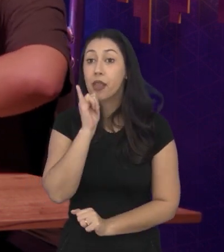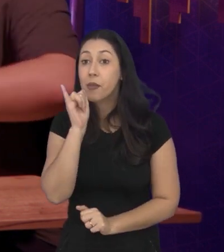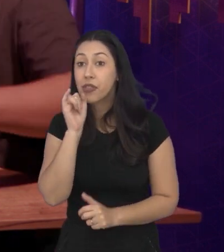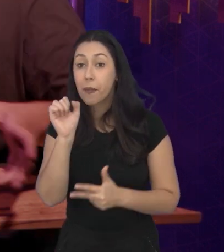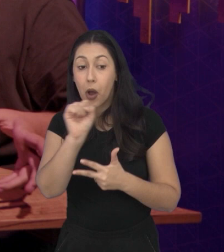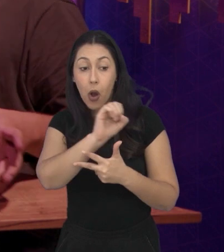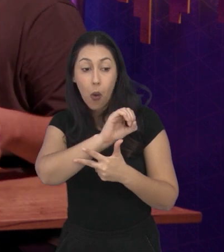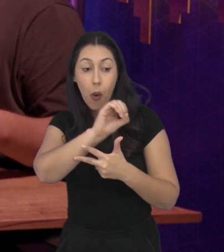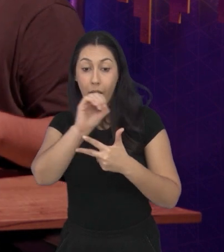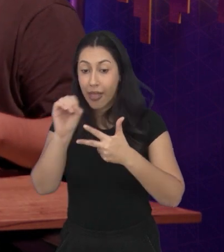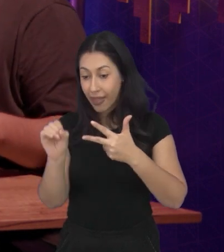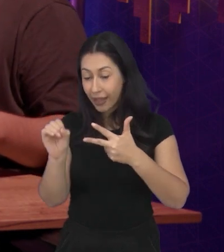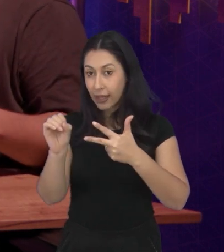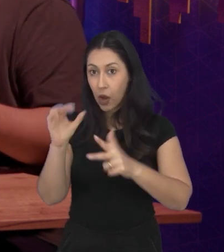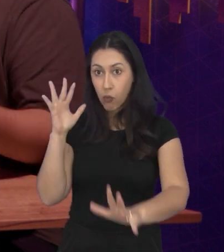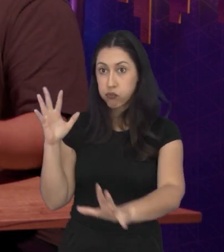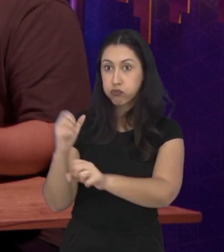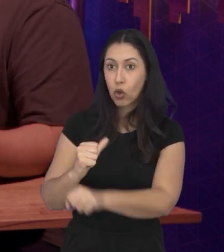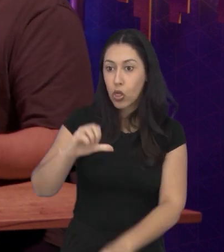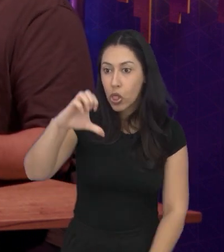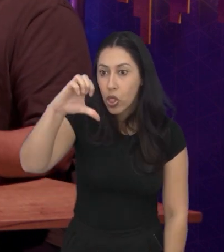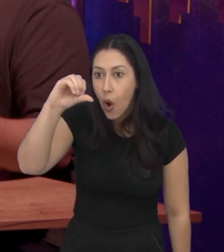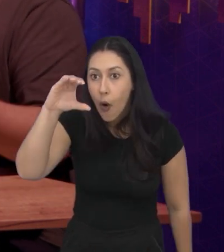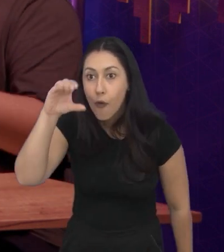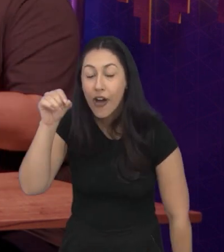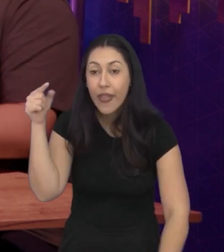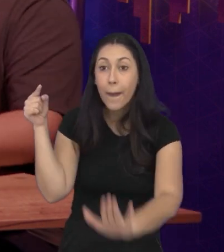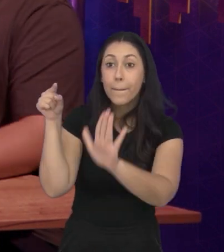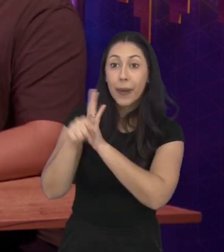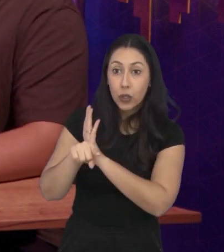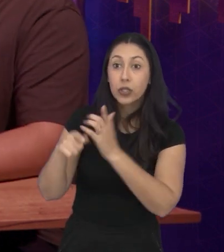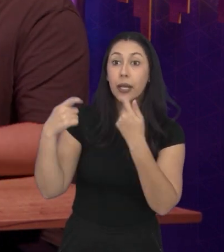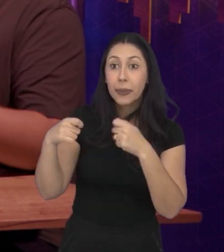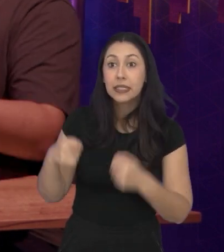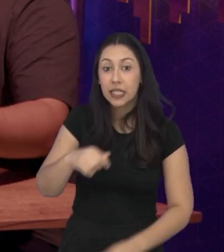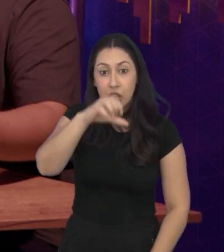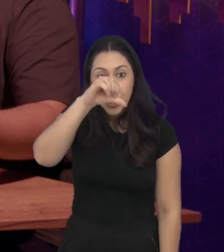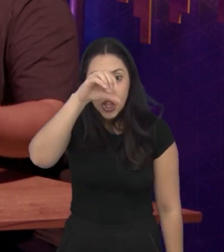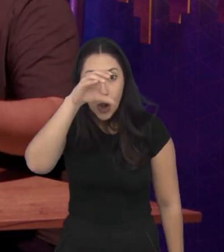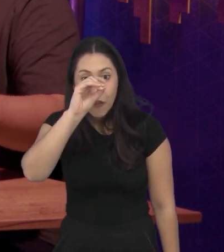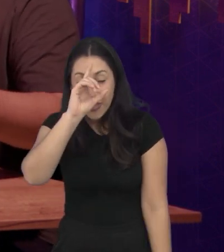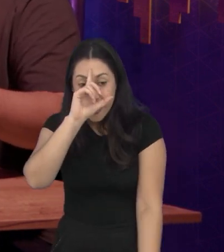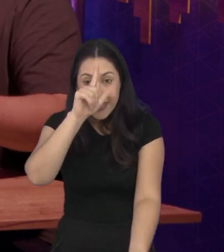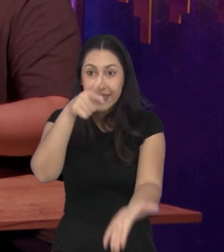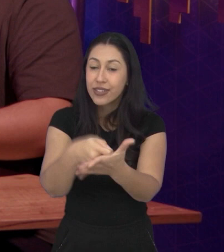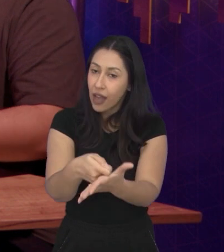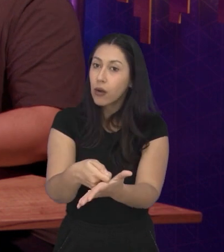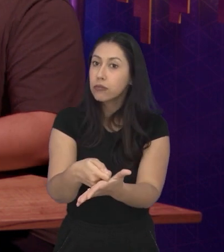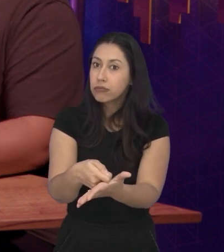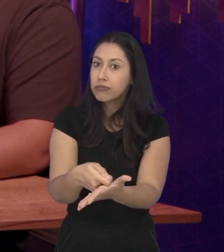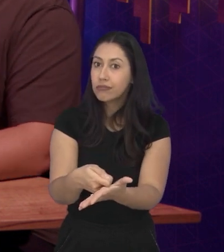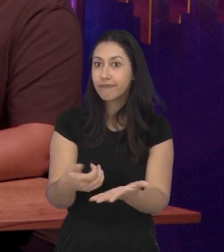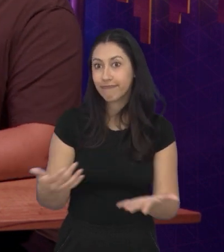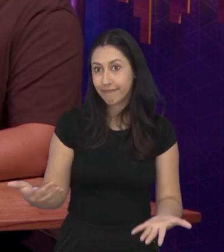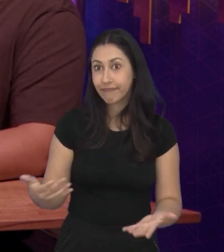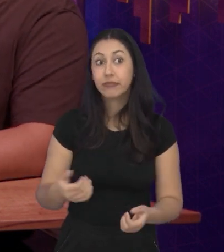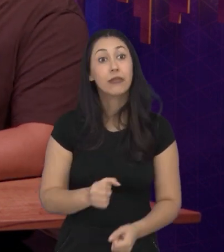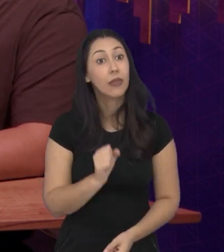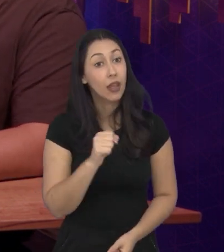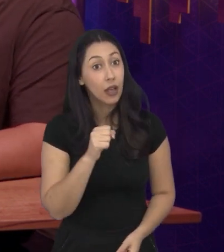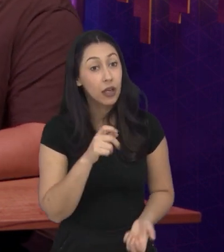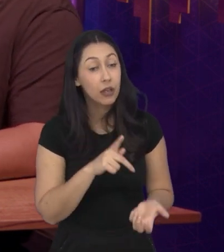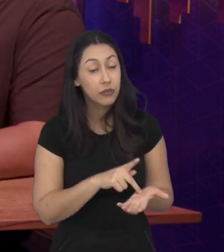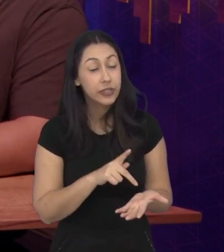exame nacional aí do ensino médio, são 90 escolhas que a gente tem algumas horas, 90 escolhas que a gente tem que fazer em algumas horas ali das